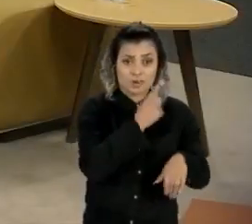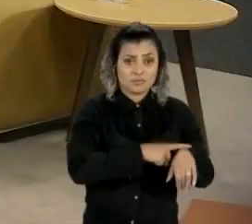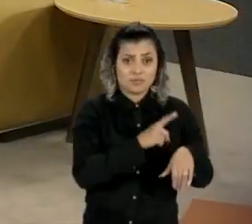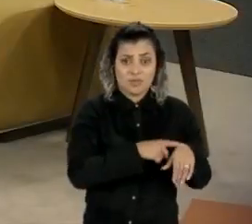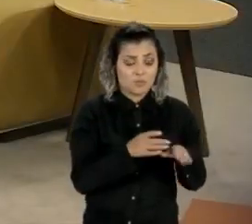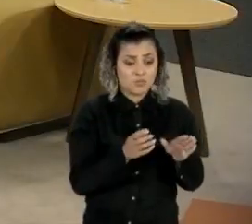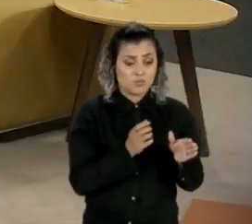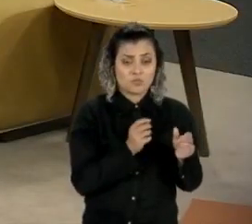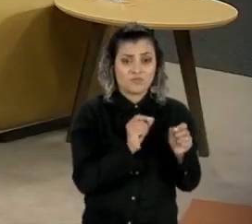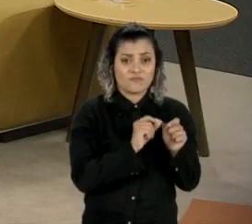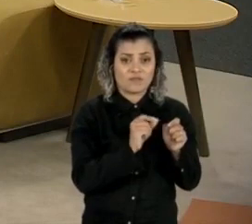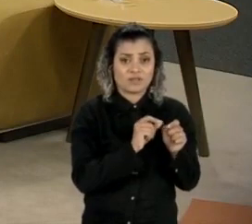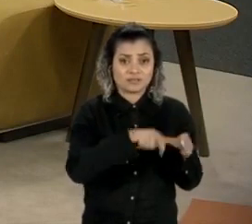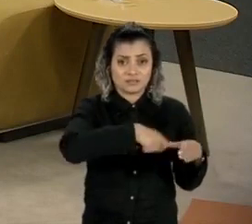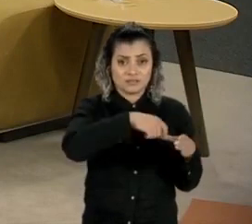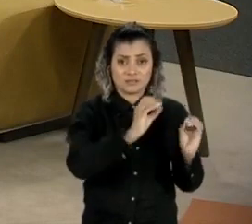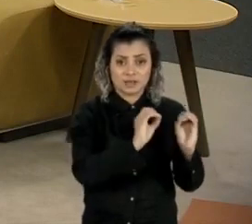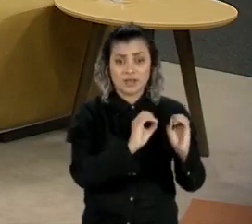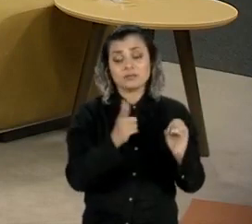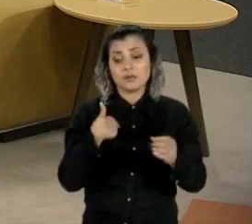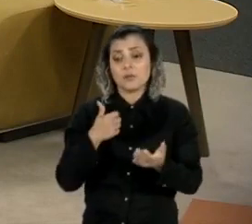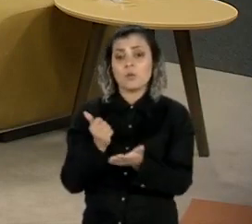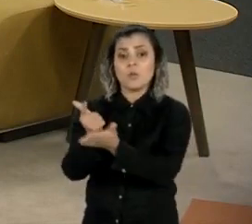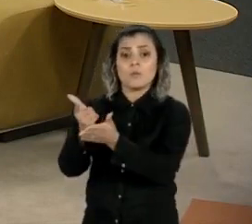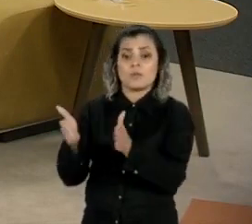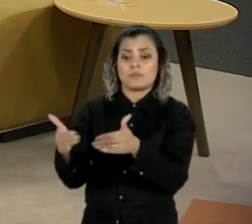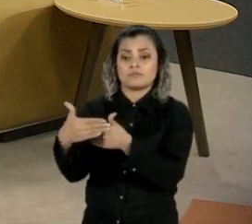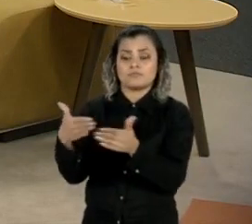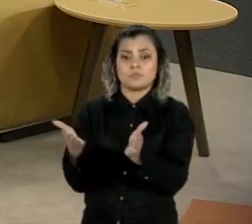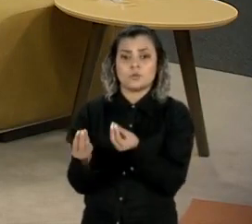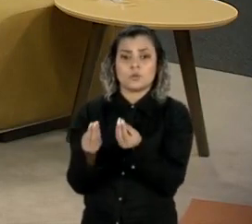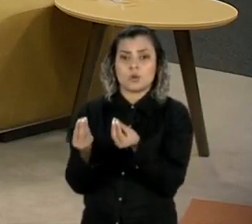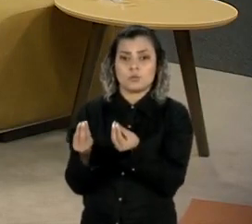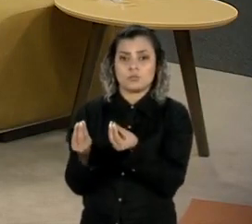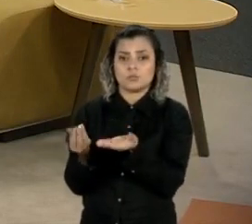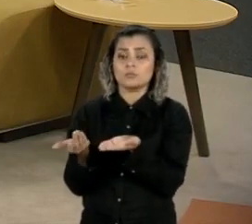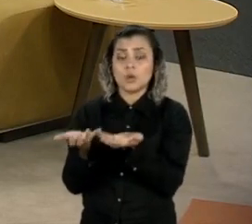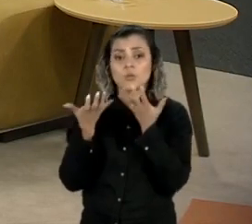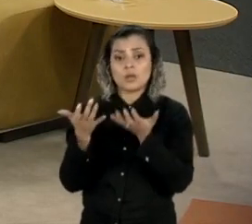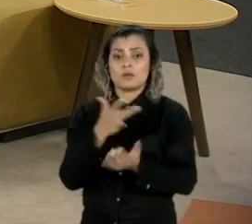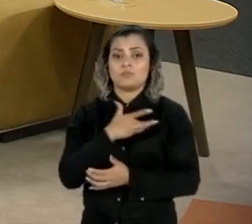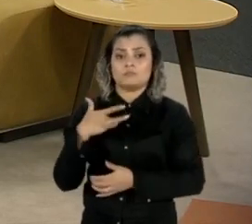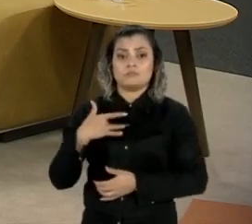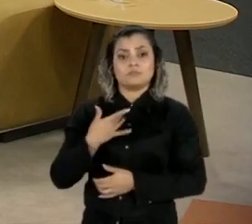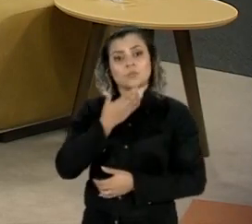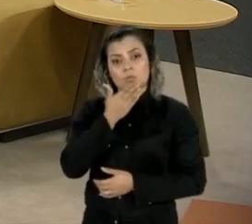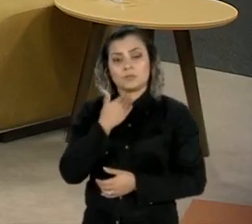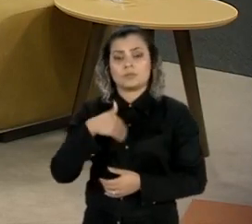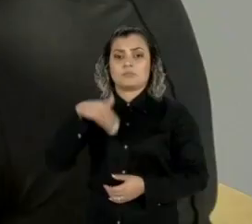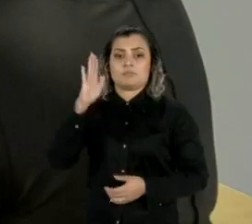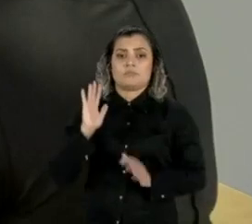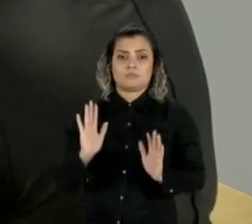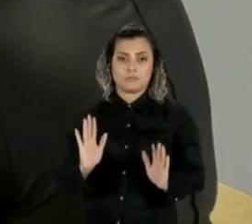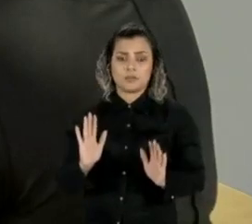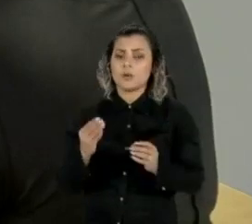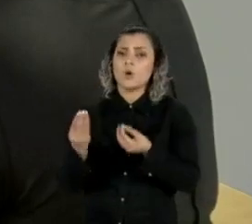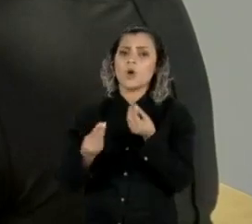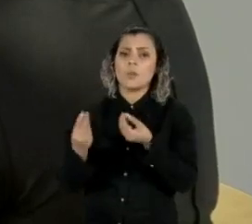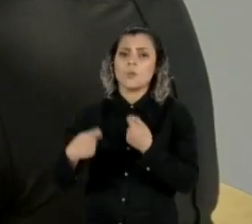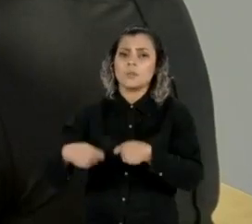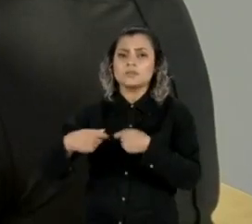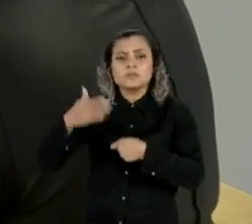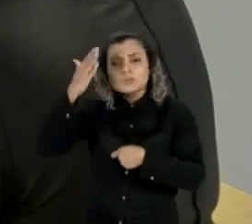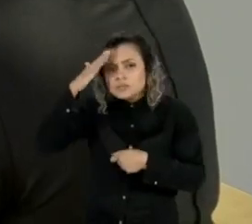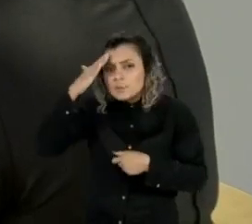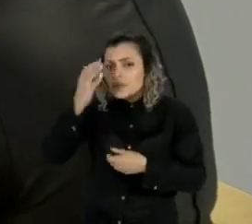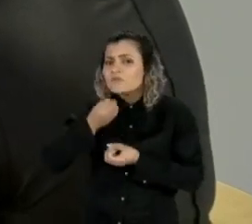essa disponibilidade de tempo, mas quero, enfim, adotar esse tipo de alimentação no meu dia a dia. O que eu preciso levar em